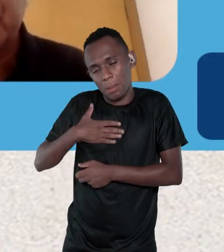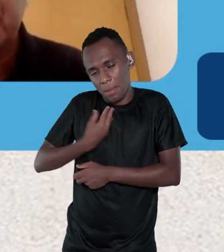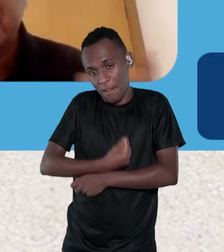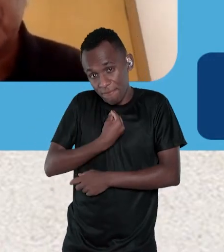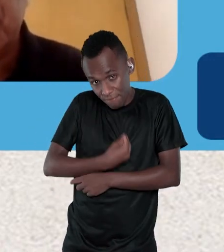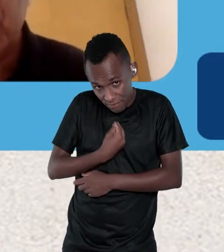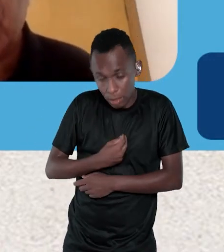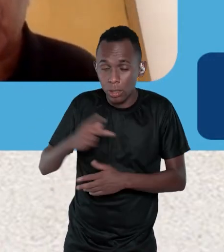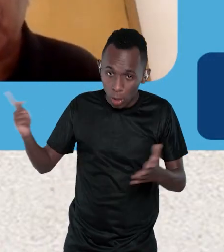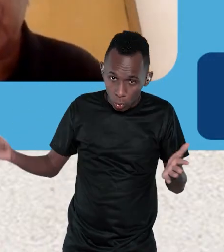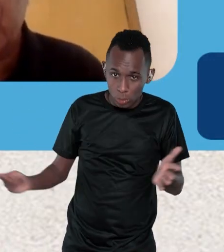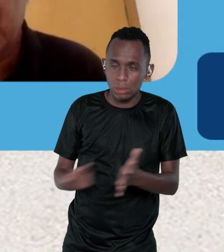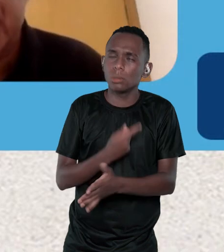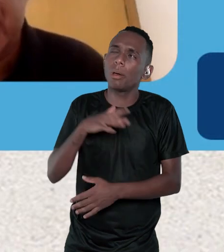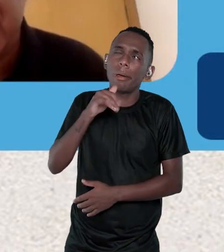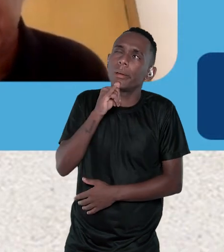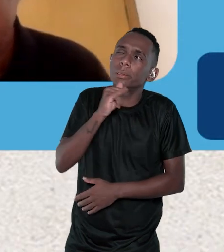conto